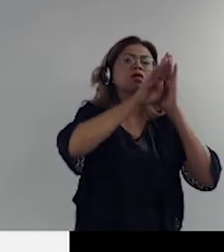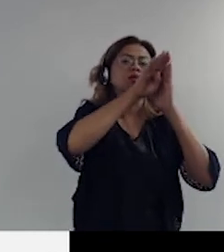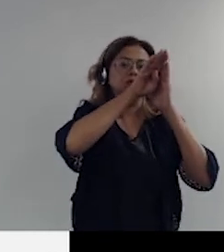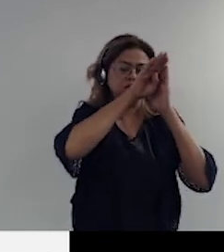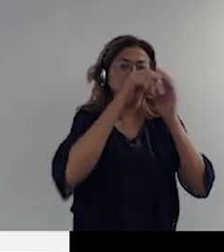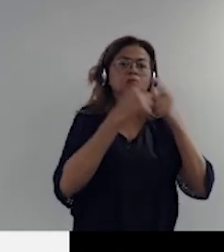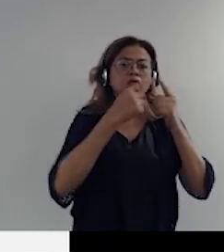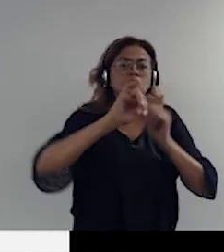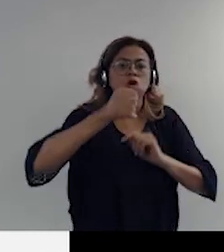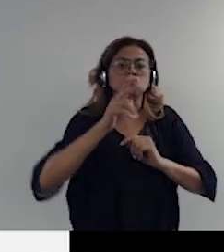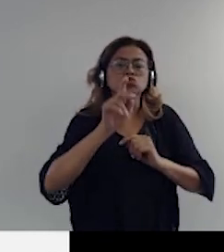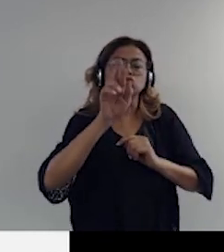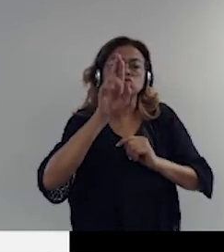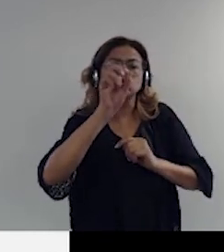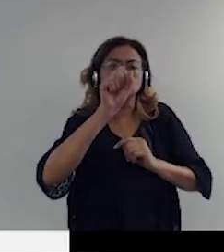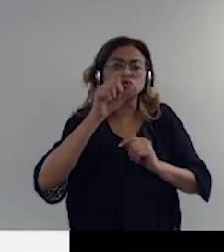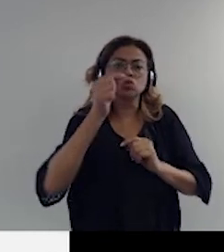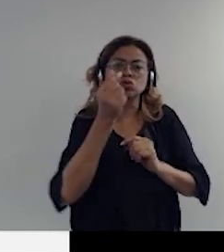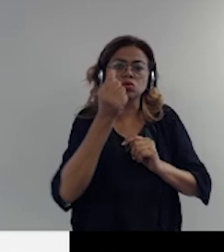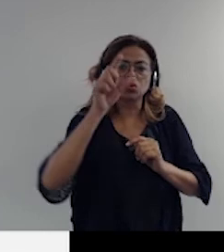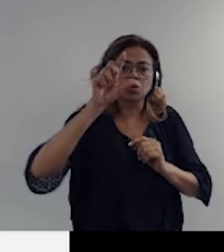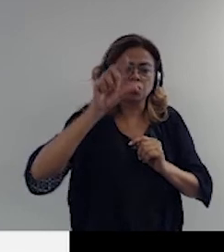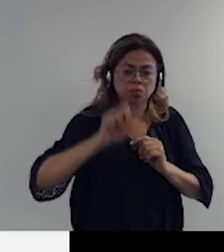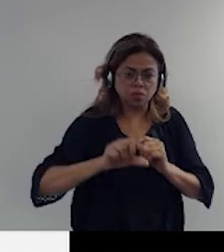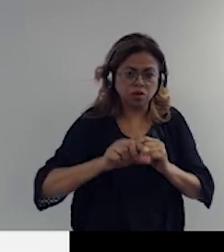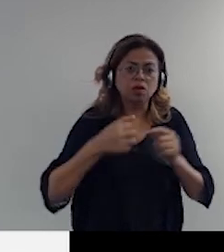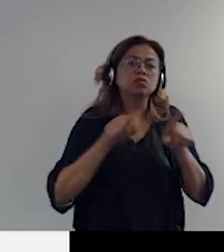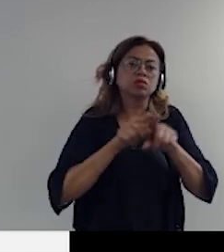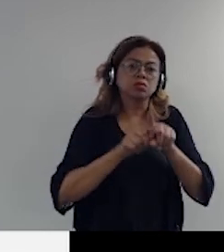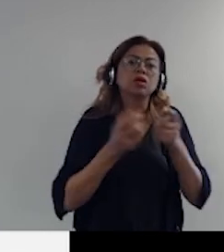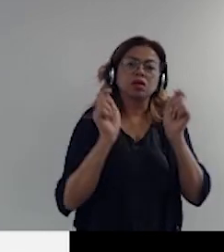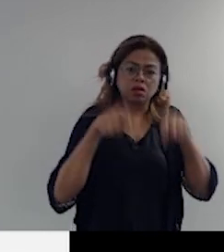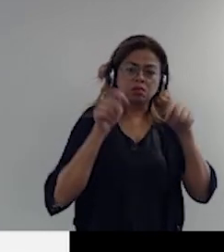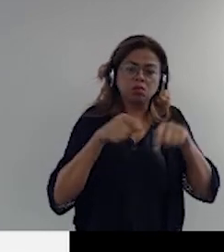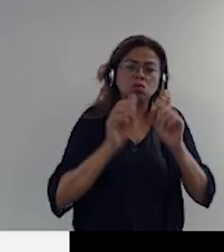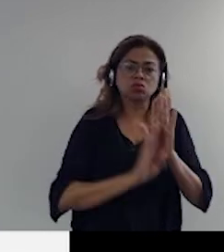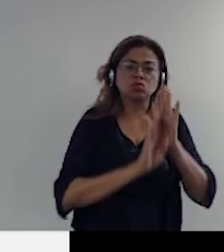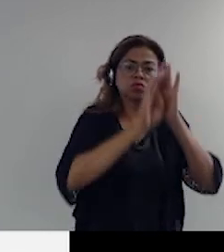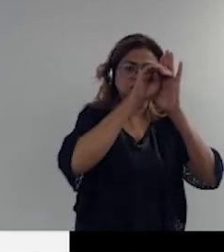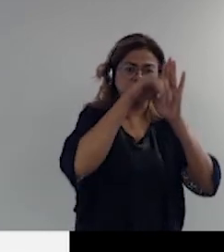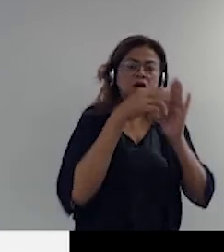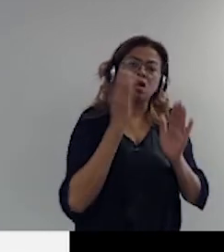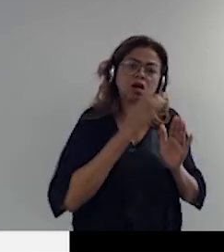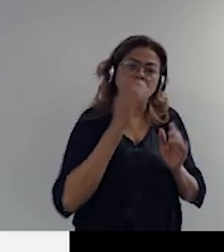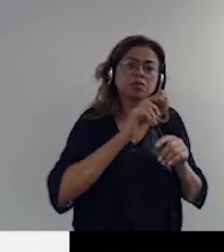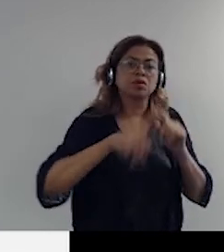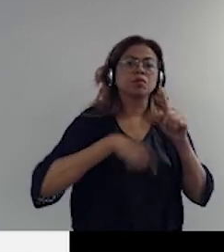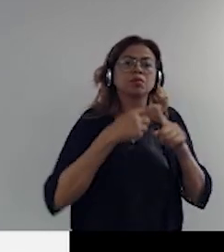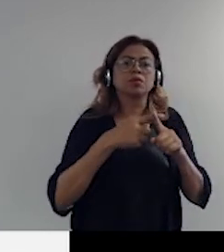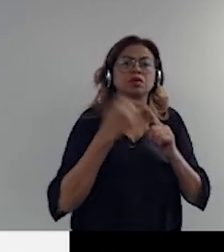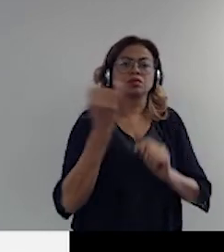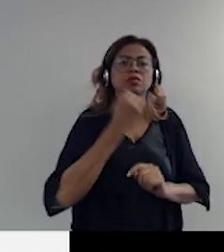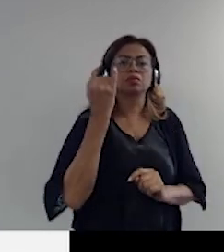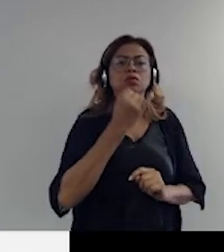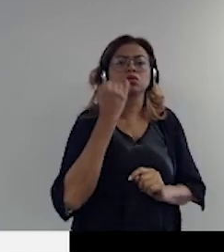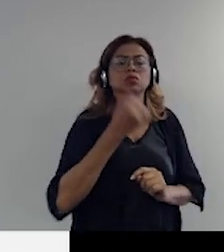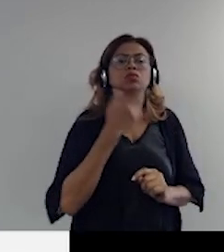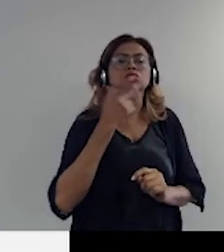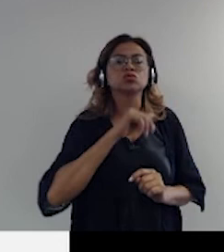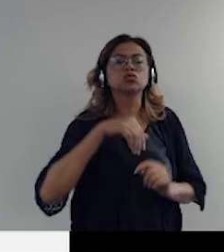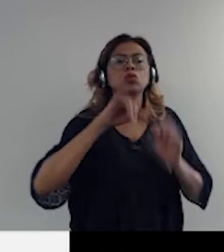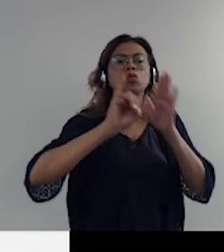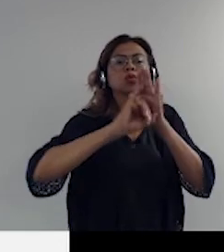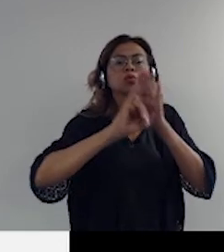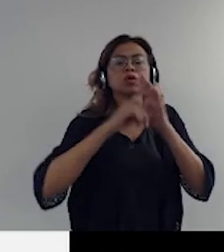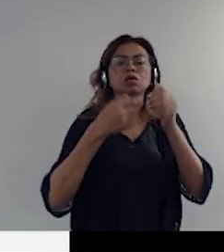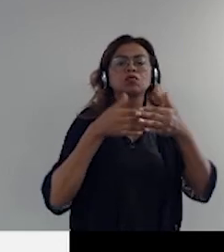juros baixos, mas ela se recuperou bastante rápido, e mais importante que tudo isso, o mercado ficou aberto para ajudar